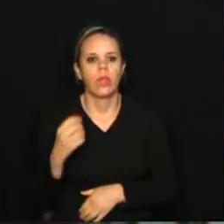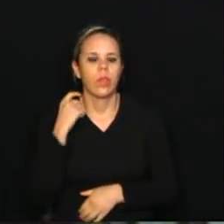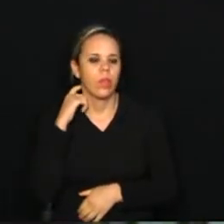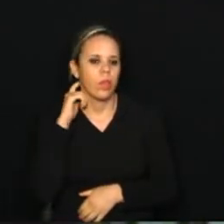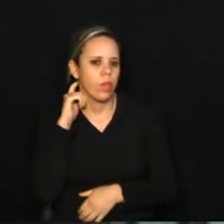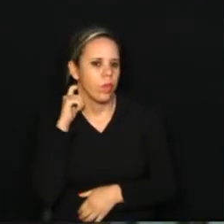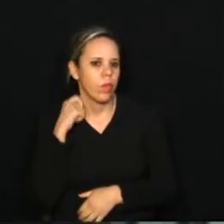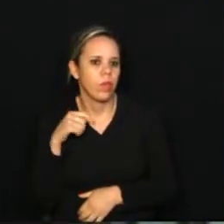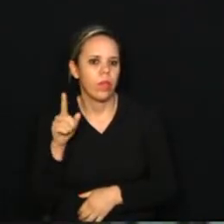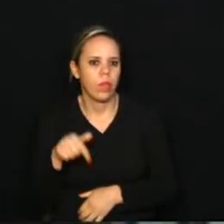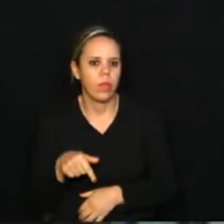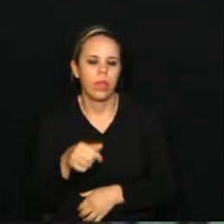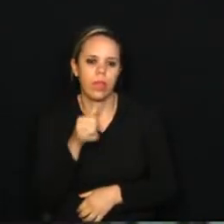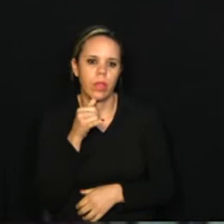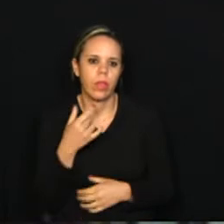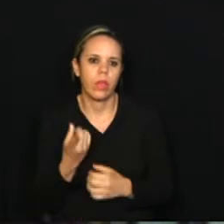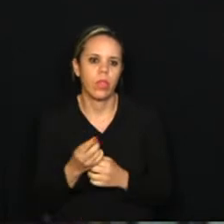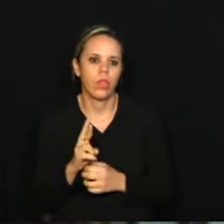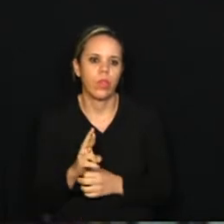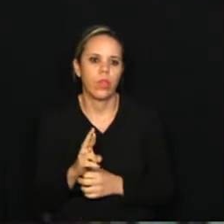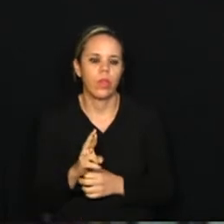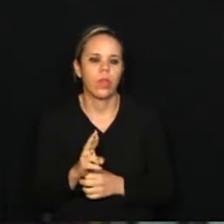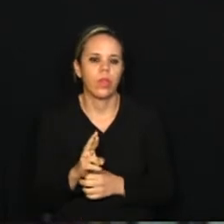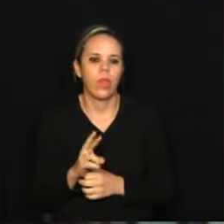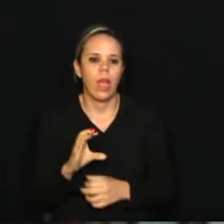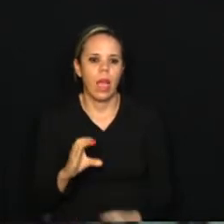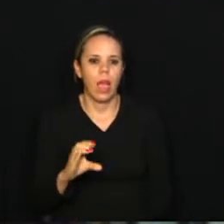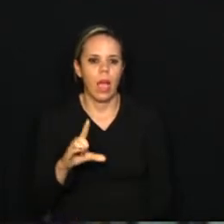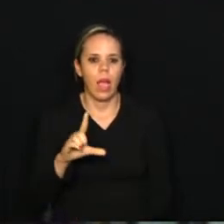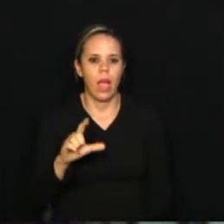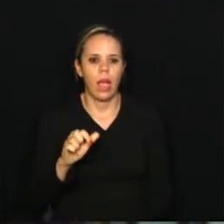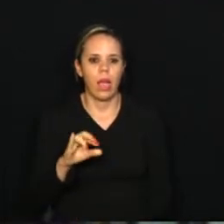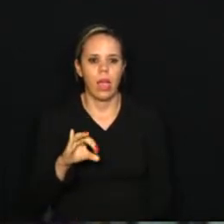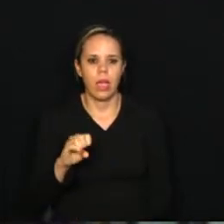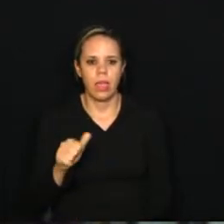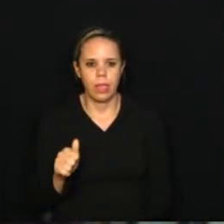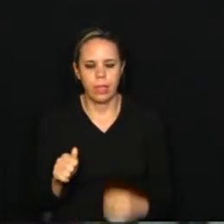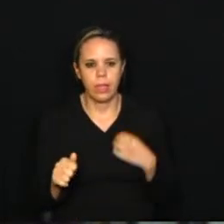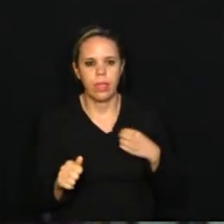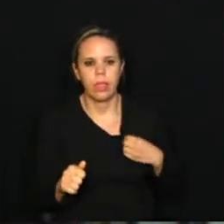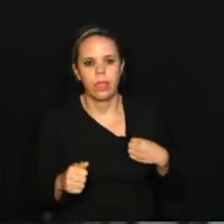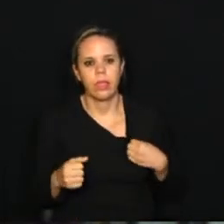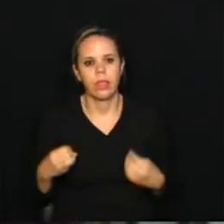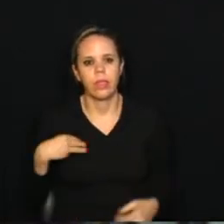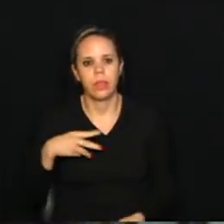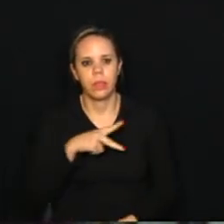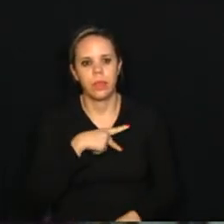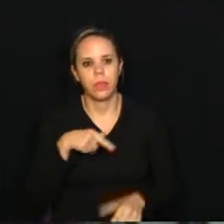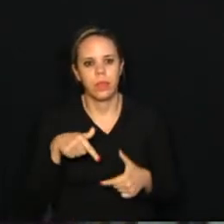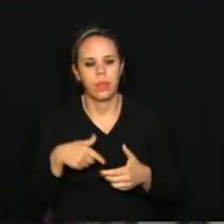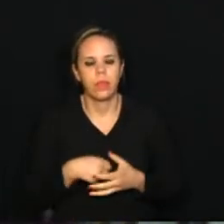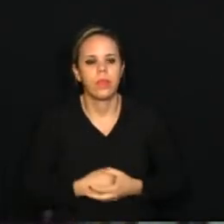que foi demandado pela doutora Clarissa, do Ministério Público do Trabalho.